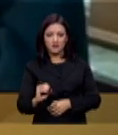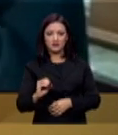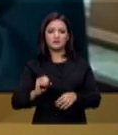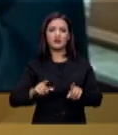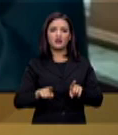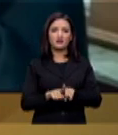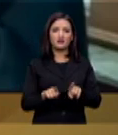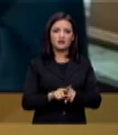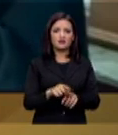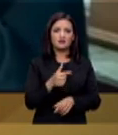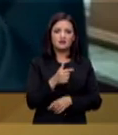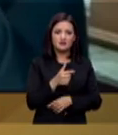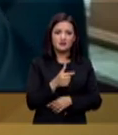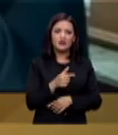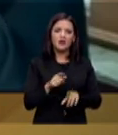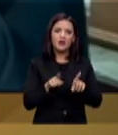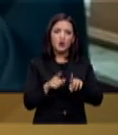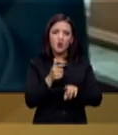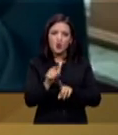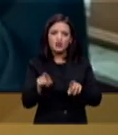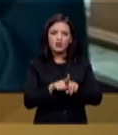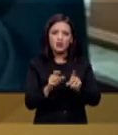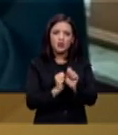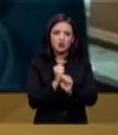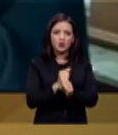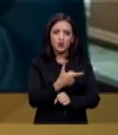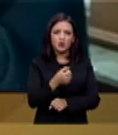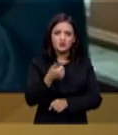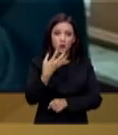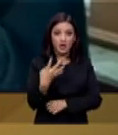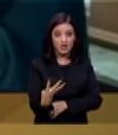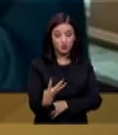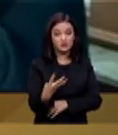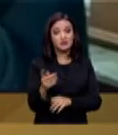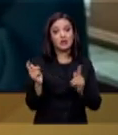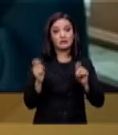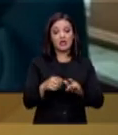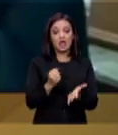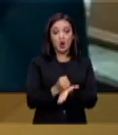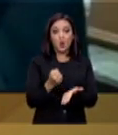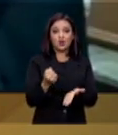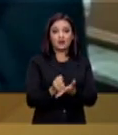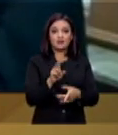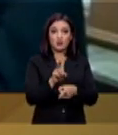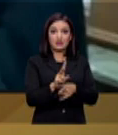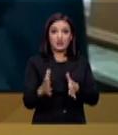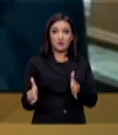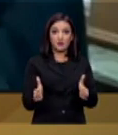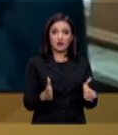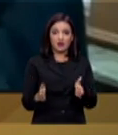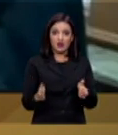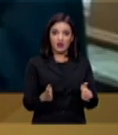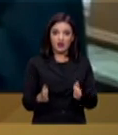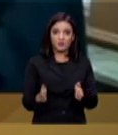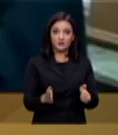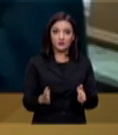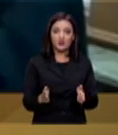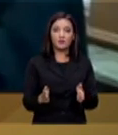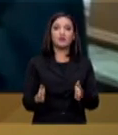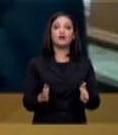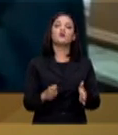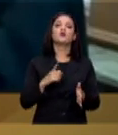772-2014, que viabilizaram a contratação temporária de